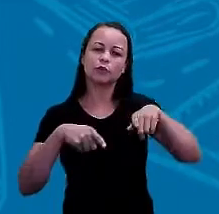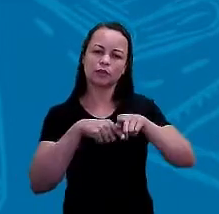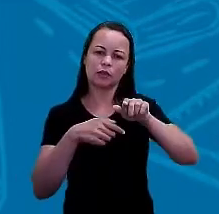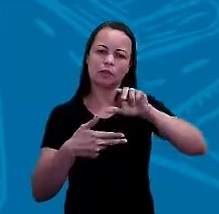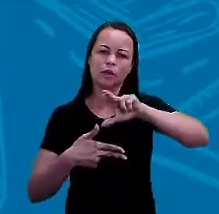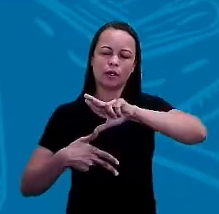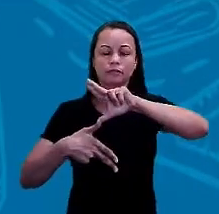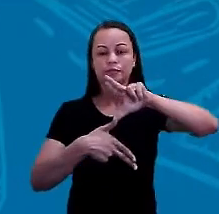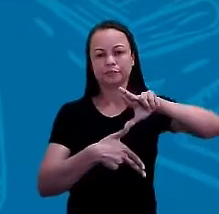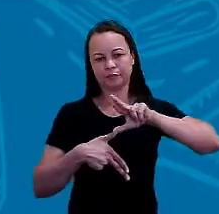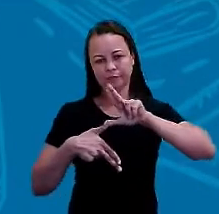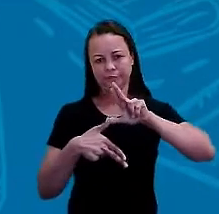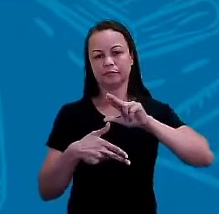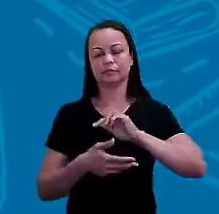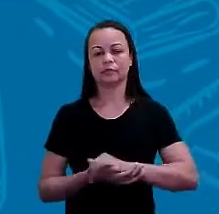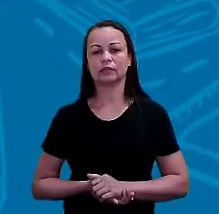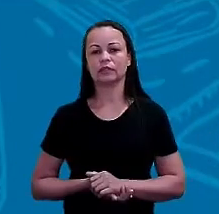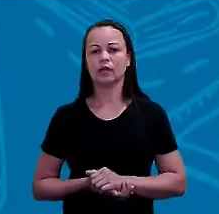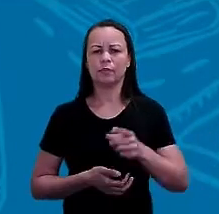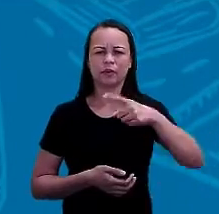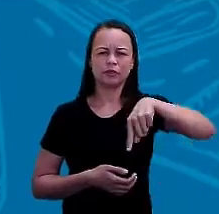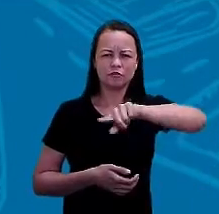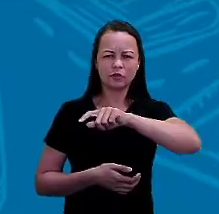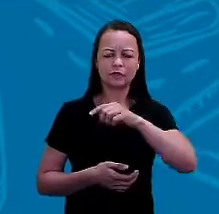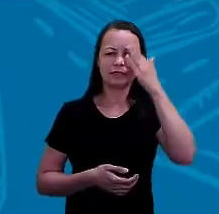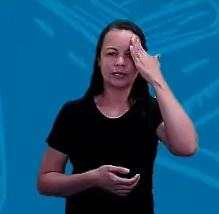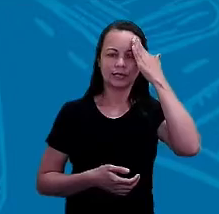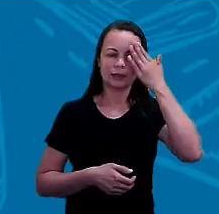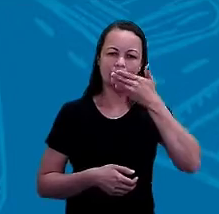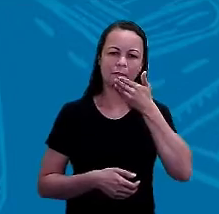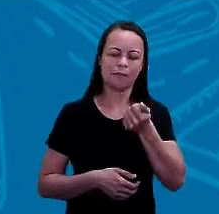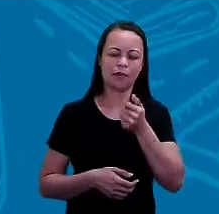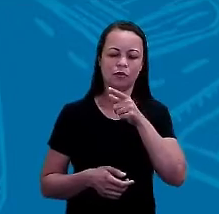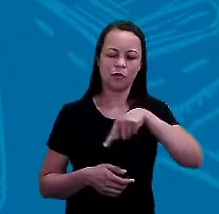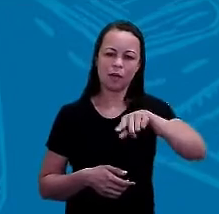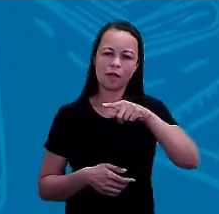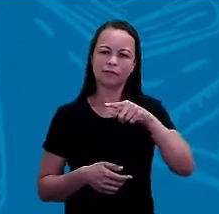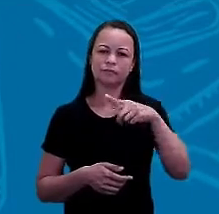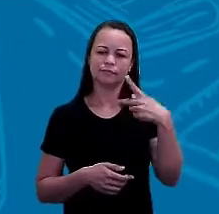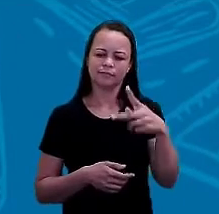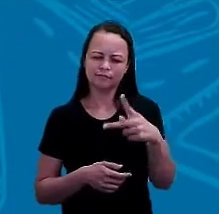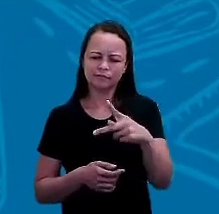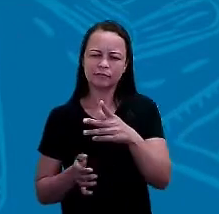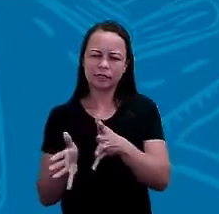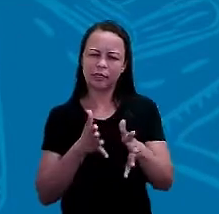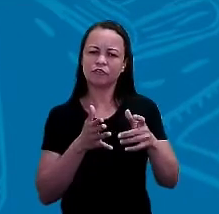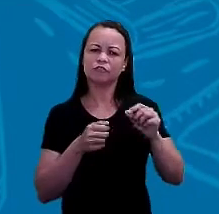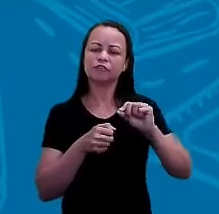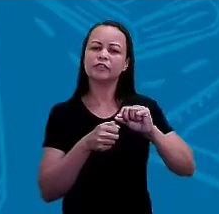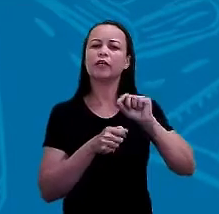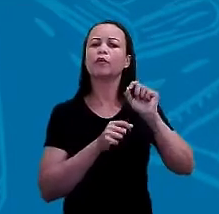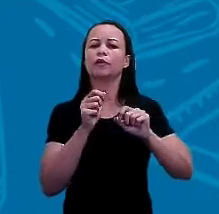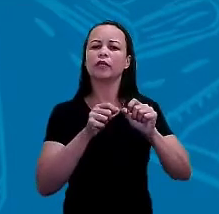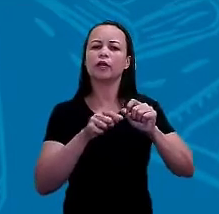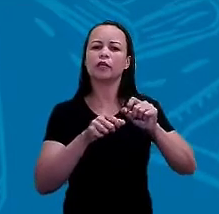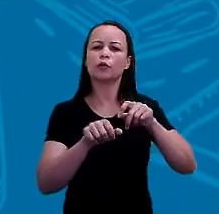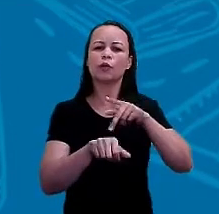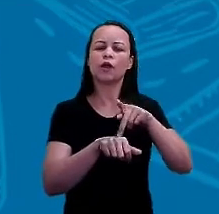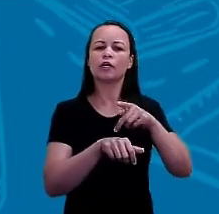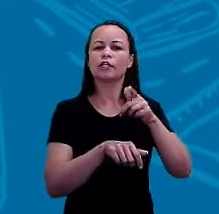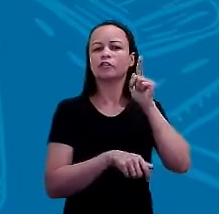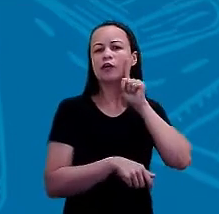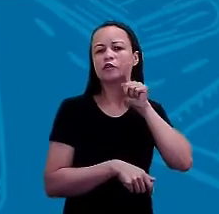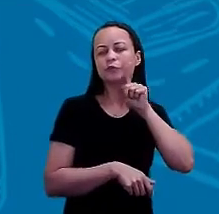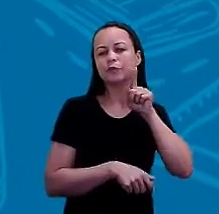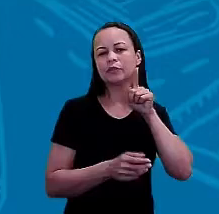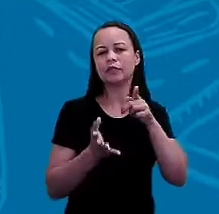vocês compreender melhor essa liga dos camponeses, fizeram até os Estados Unidos notar o nosso